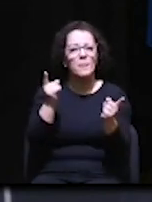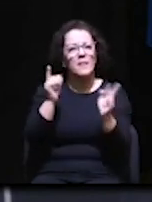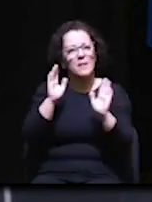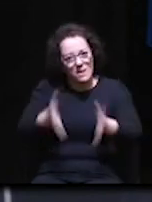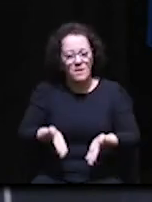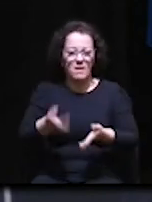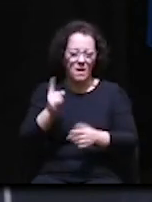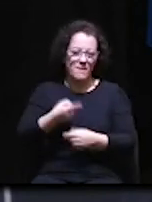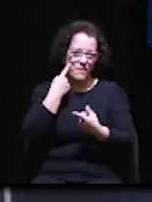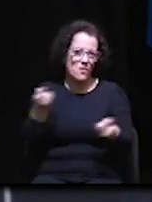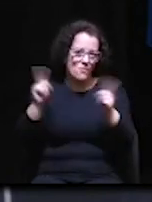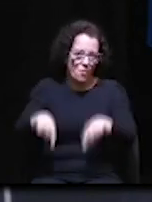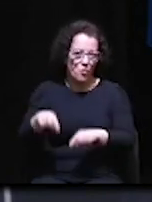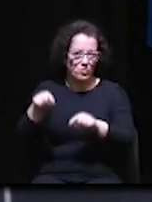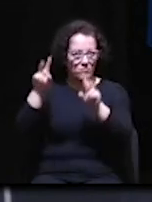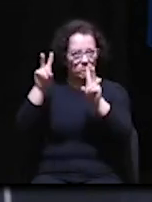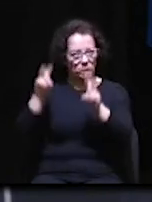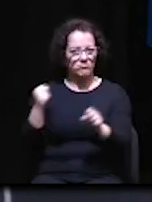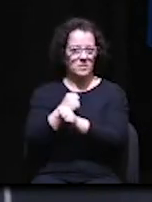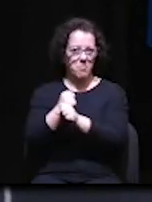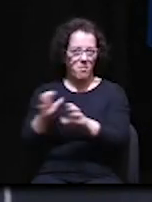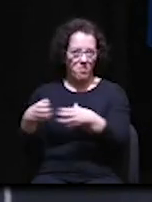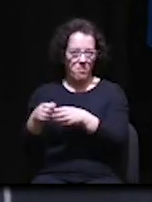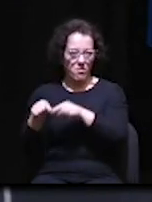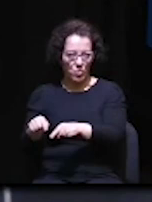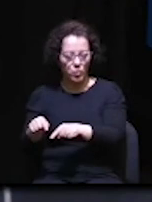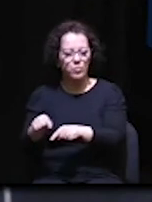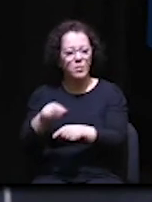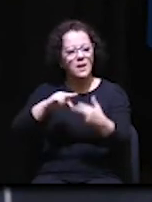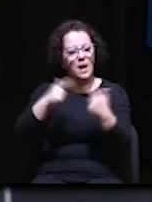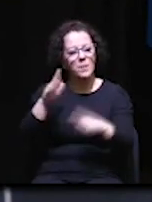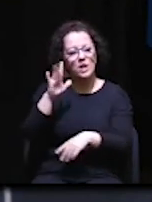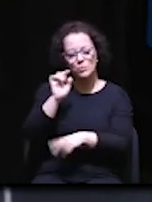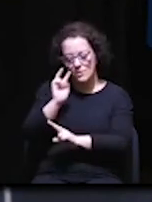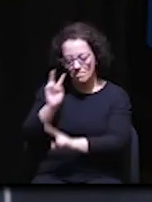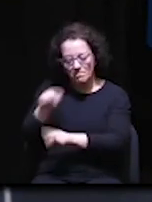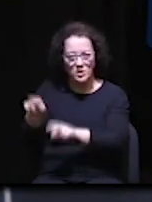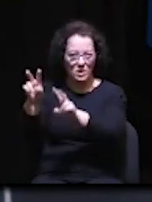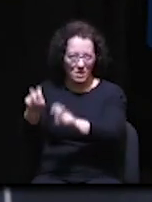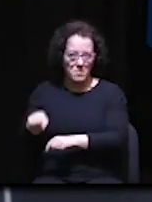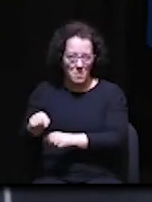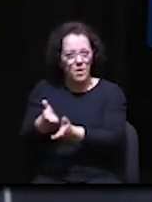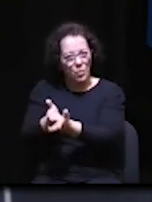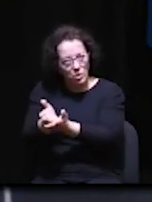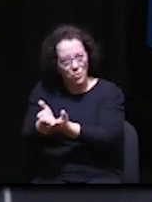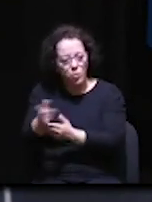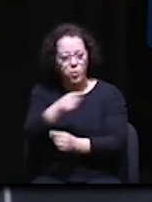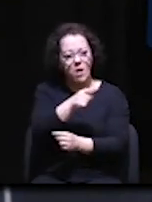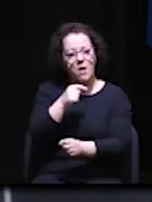retomar esse trabalho, de a Assembleia Municipal de Lisboa voltar também a acompanhar esta matéria e a poder fazer também a